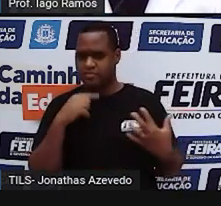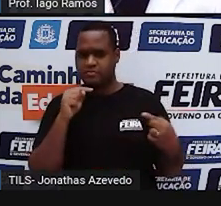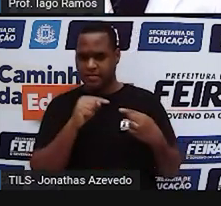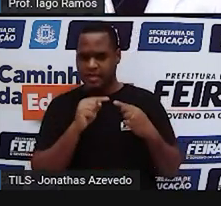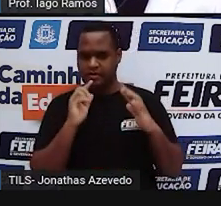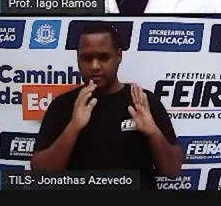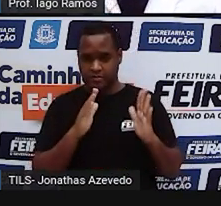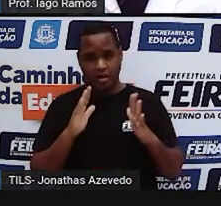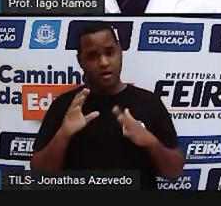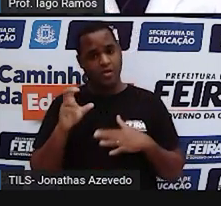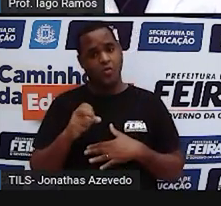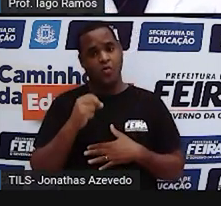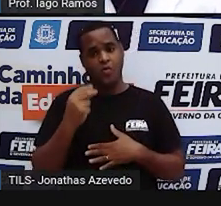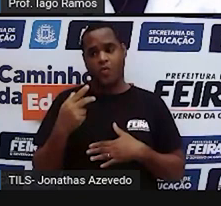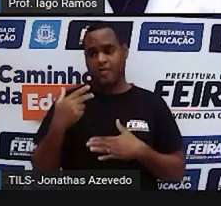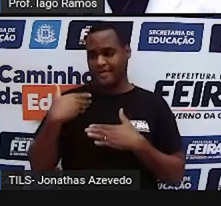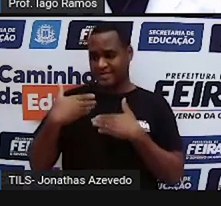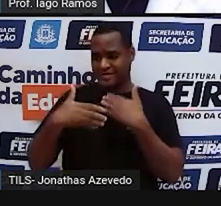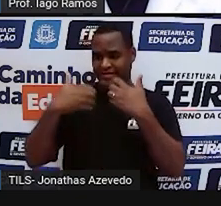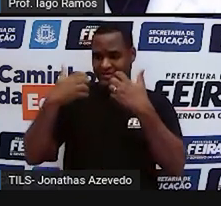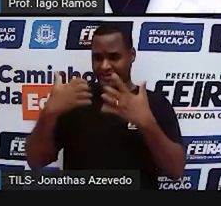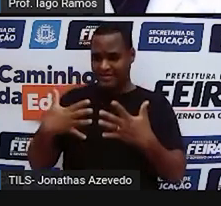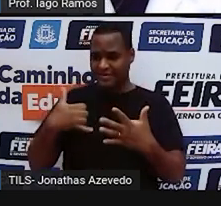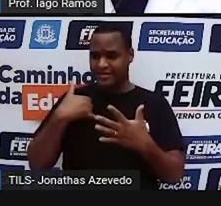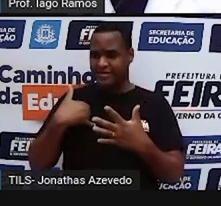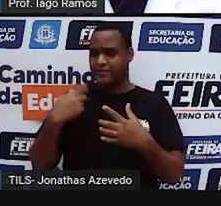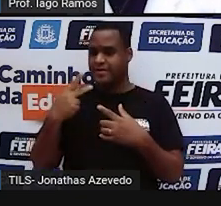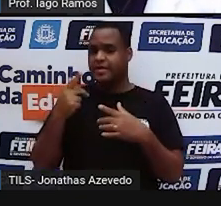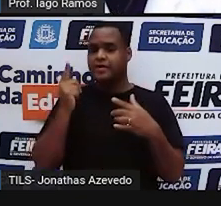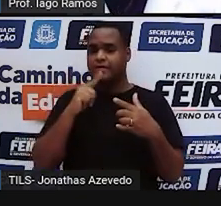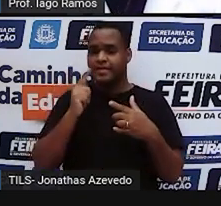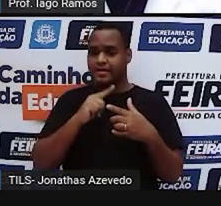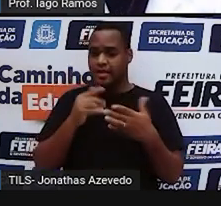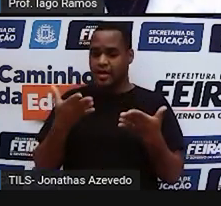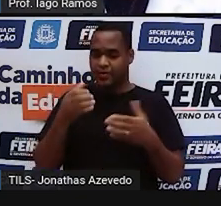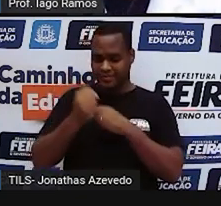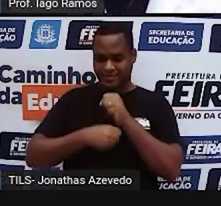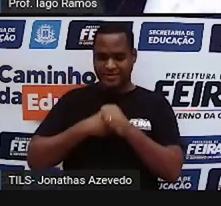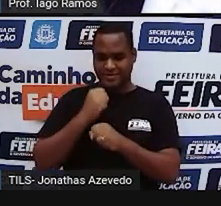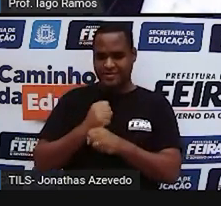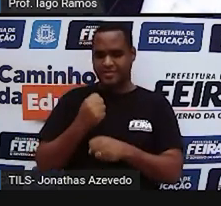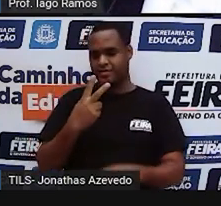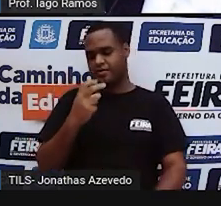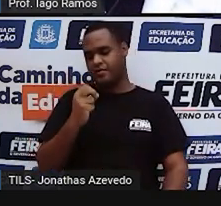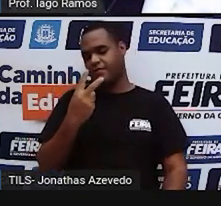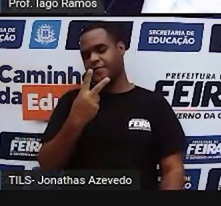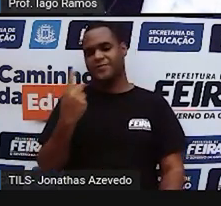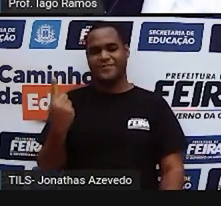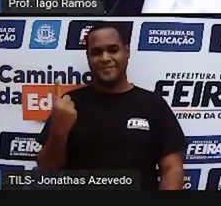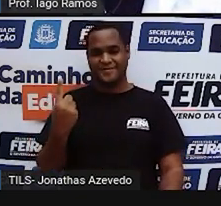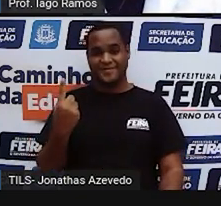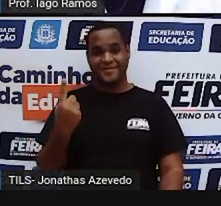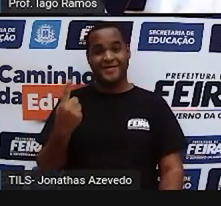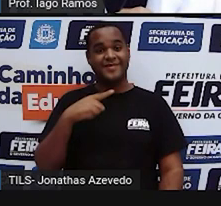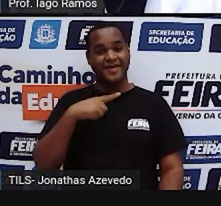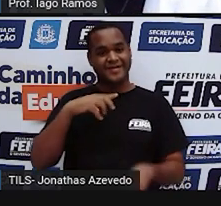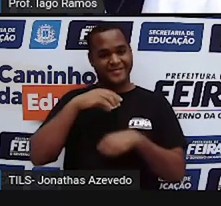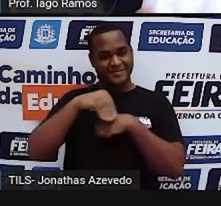ou a idade que você vai completar esse ano esse ano aqui onde essa aula está sendo transmitida